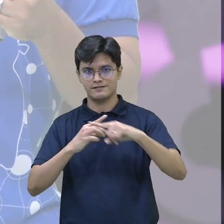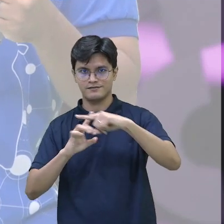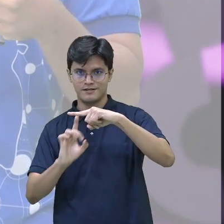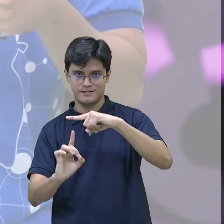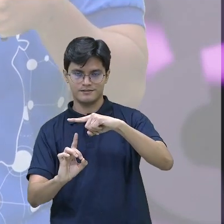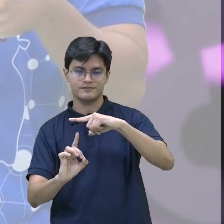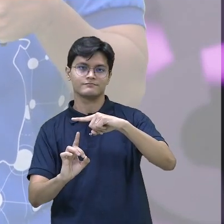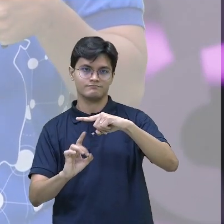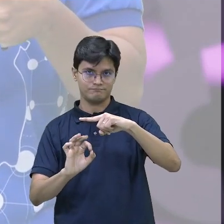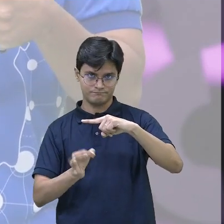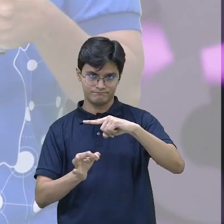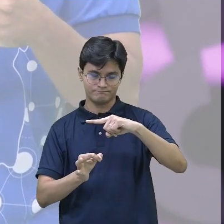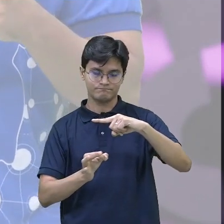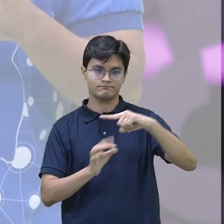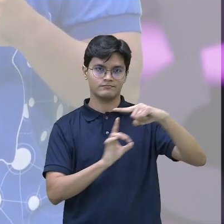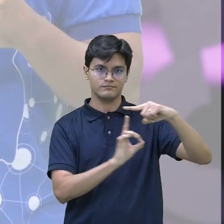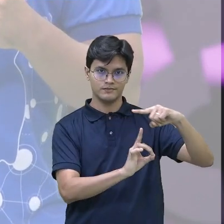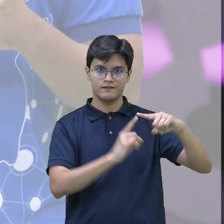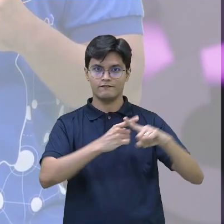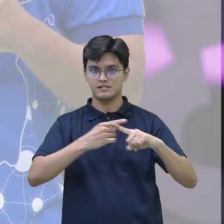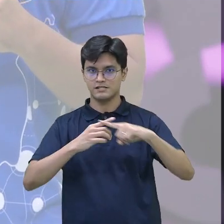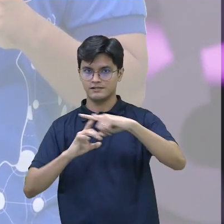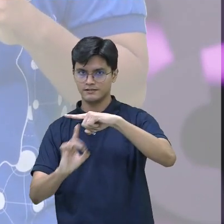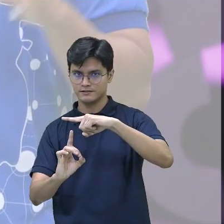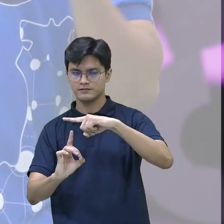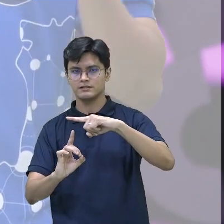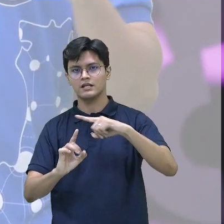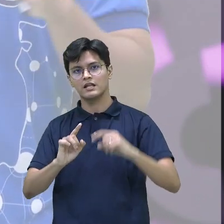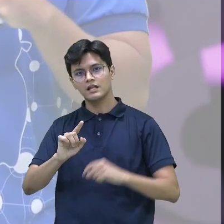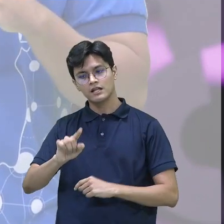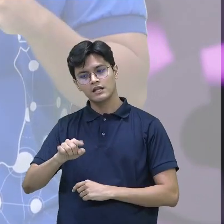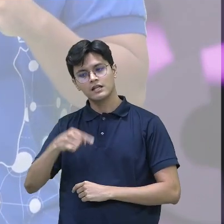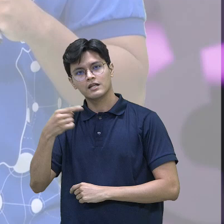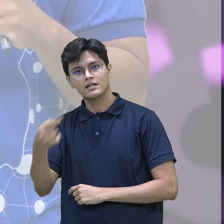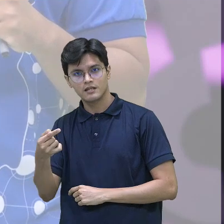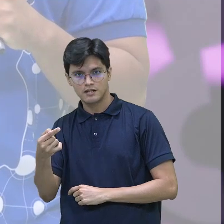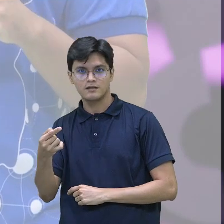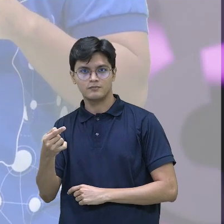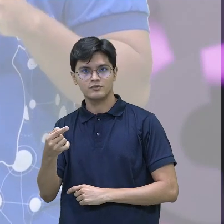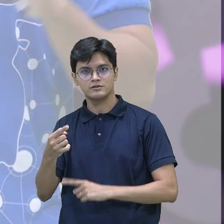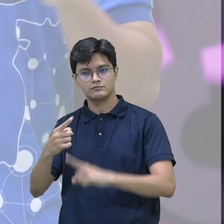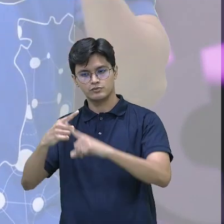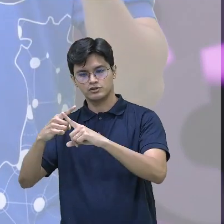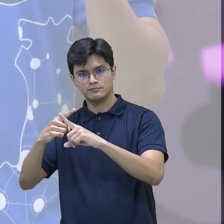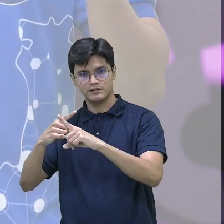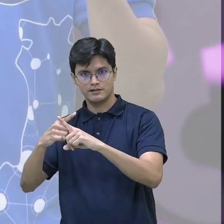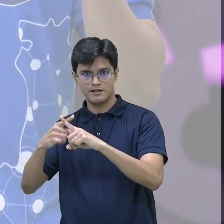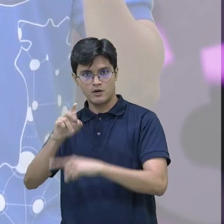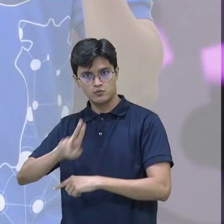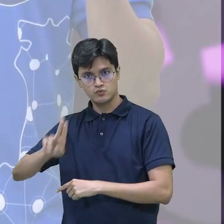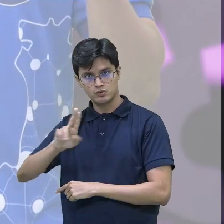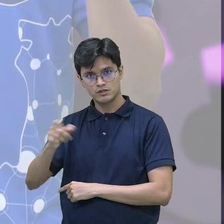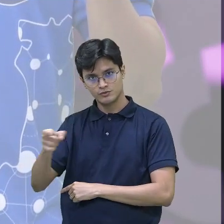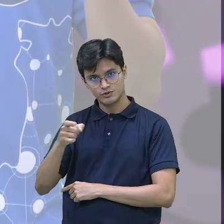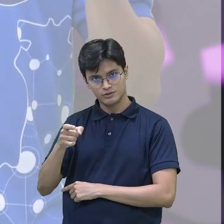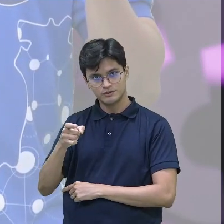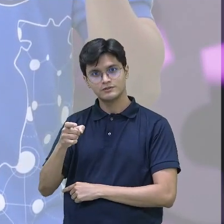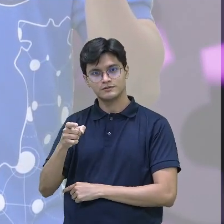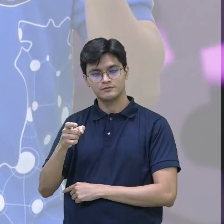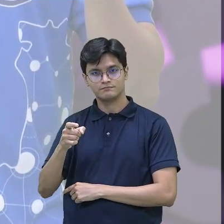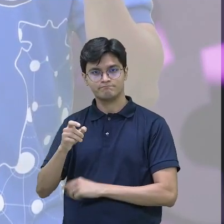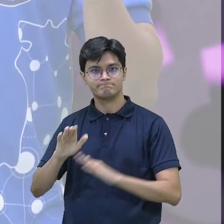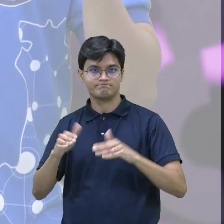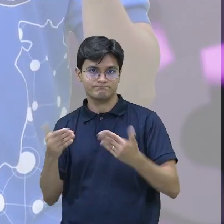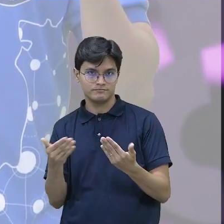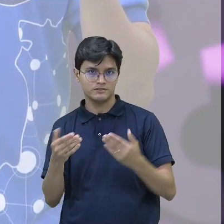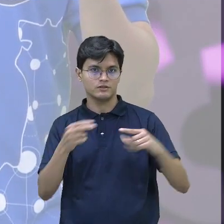o denominador da outra. Beleza. Depois eu vou multiplicar fazendo um x. Então, o numerador da